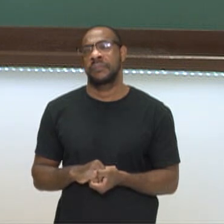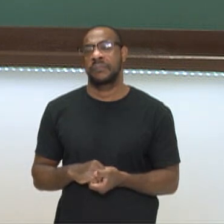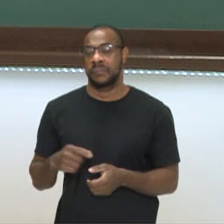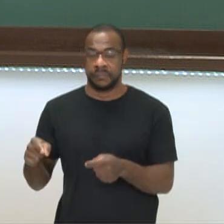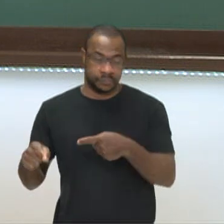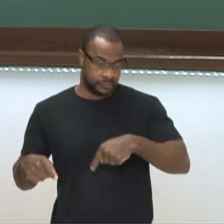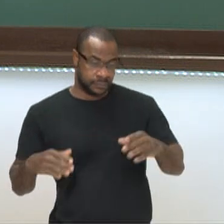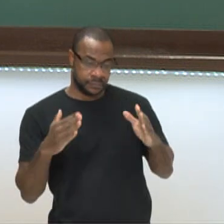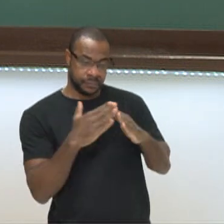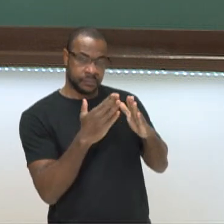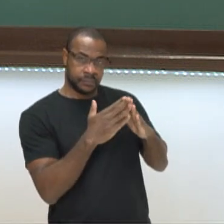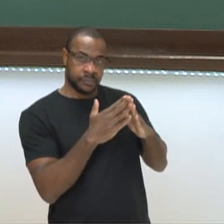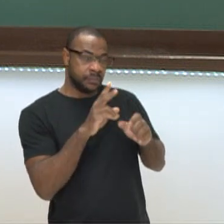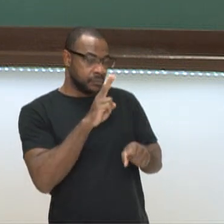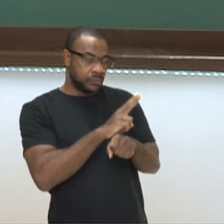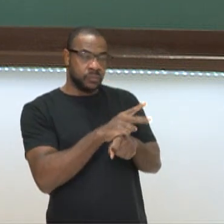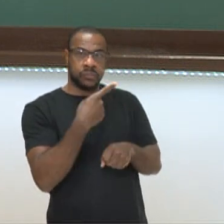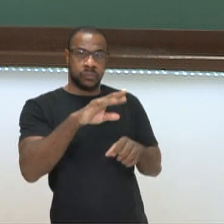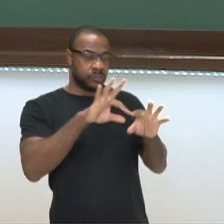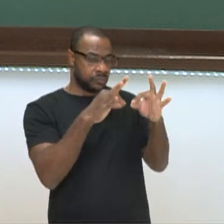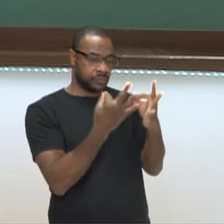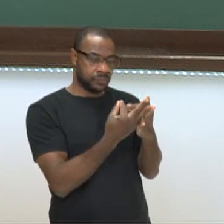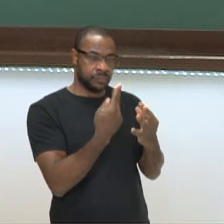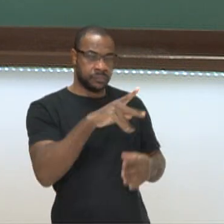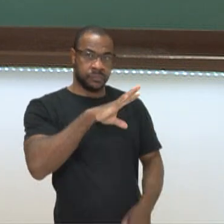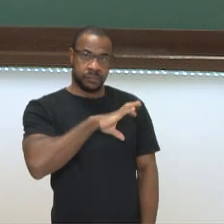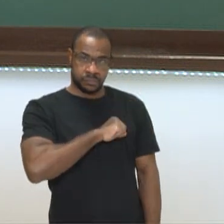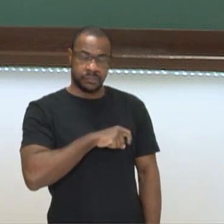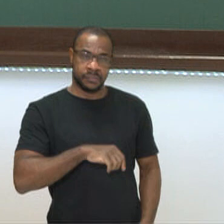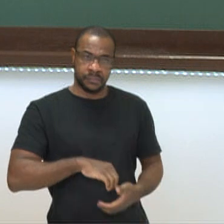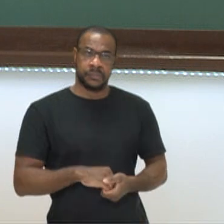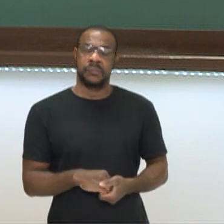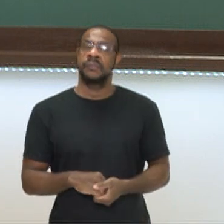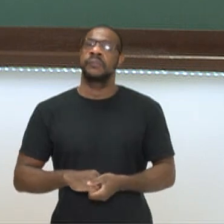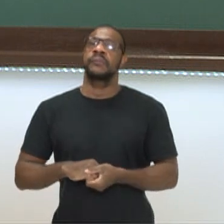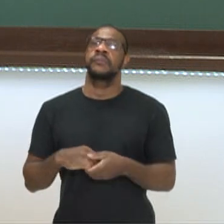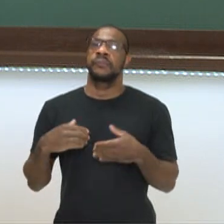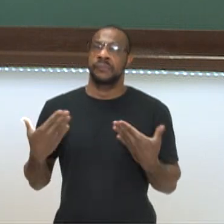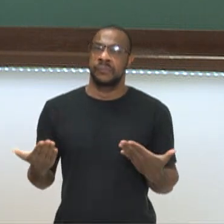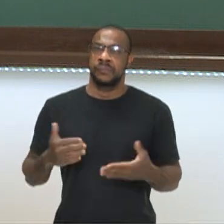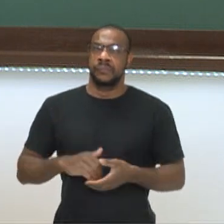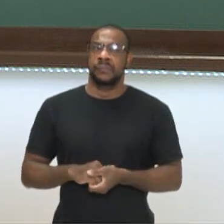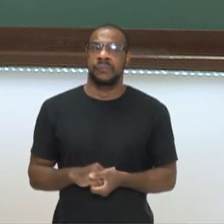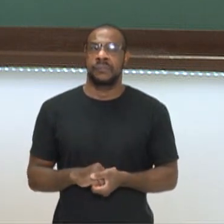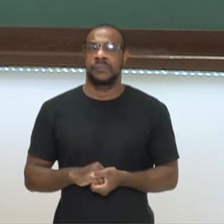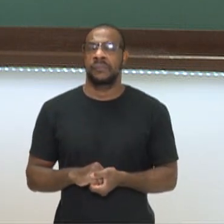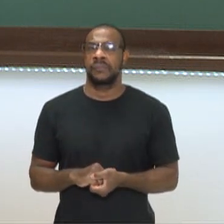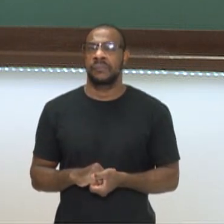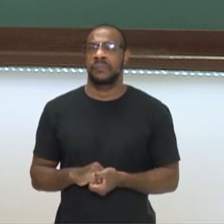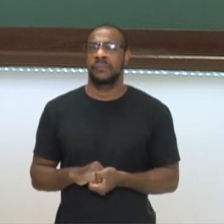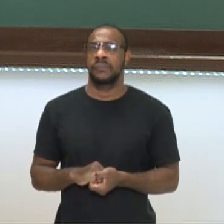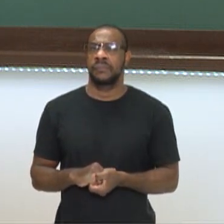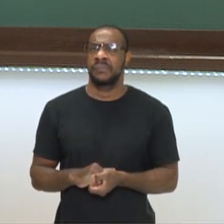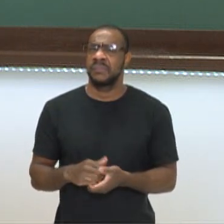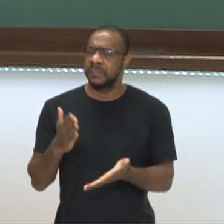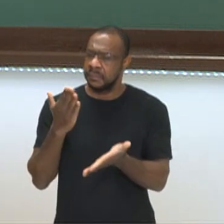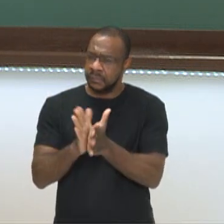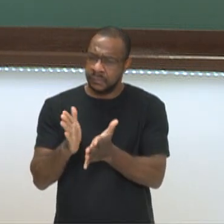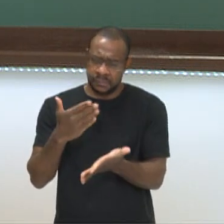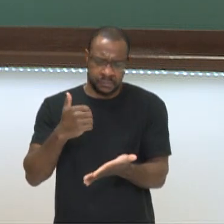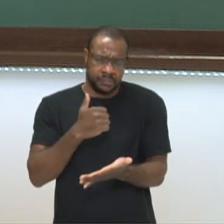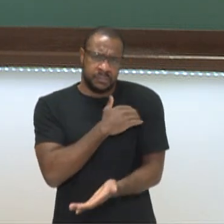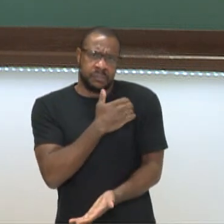sua casa e cuida daqueles que você ama. E com isso, encerramos nossa aula dizendo, seja menos